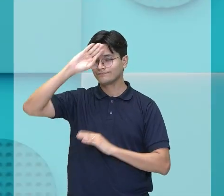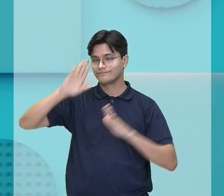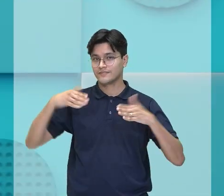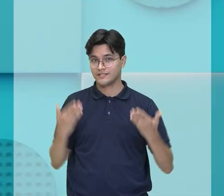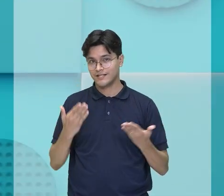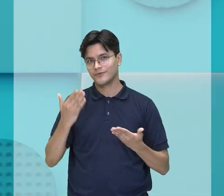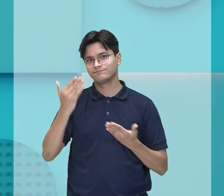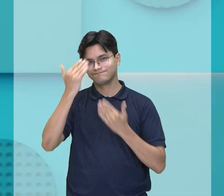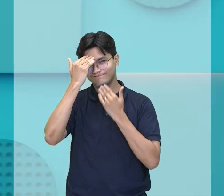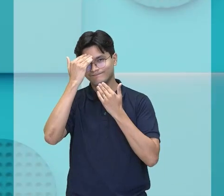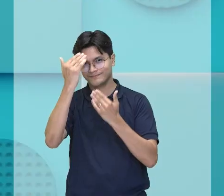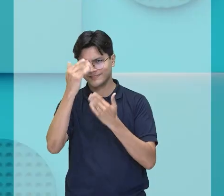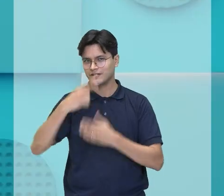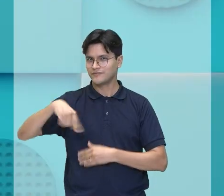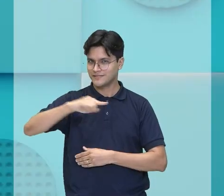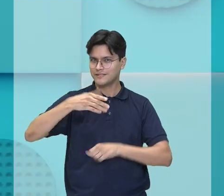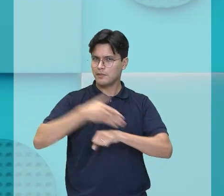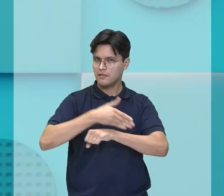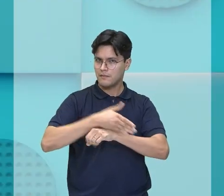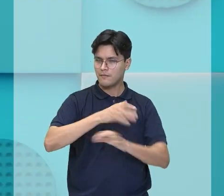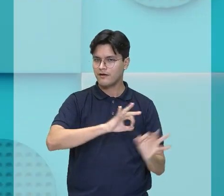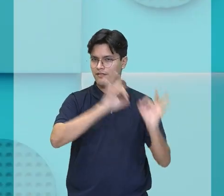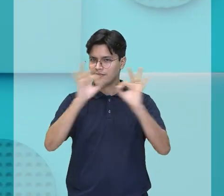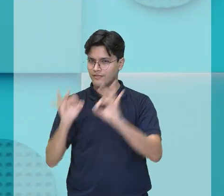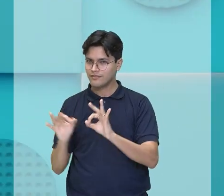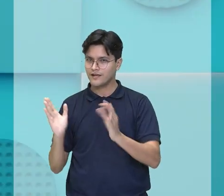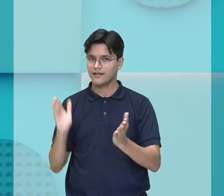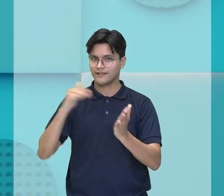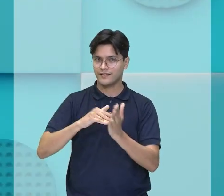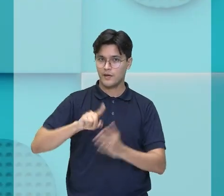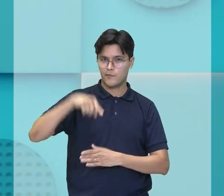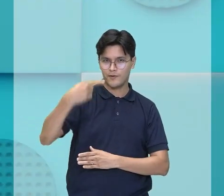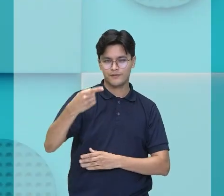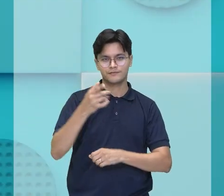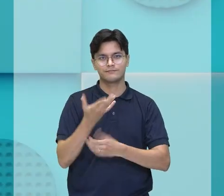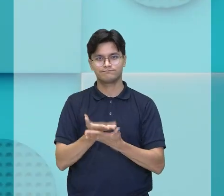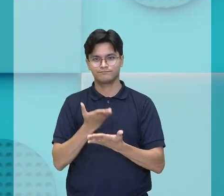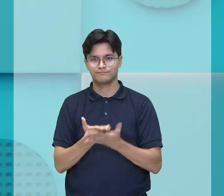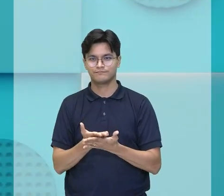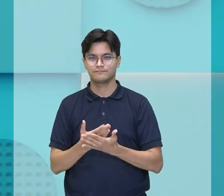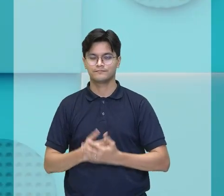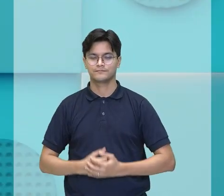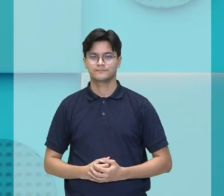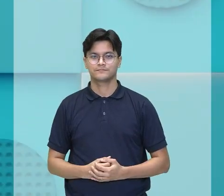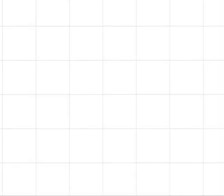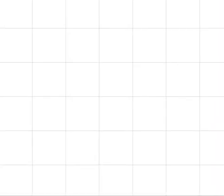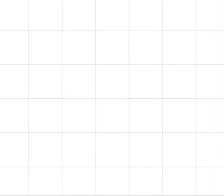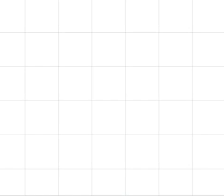participação de vocês. Eu vou ficando por aqui e a gente volta numa próxima oportunidade. Até lá, tchau, tchau.